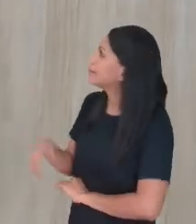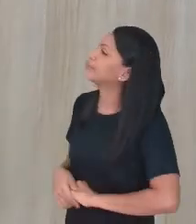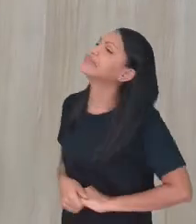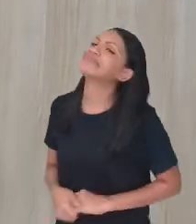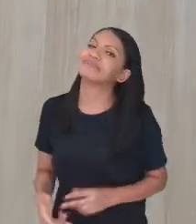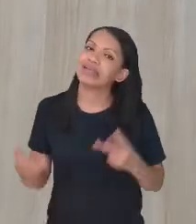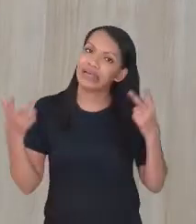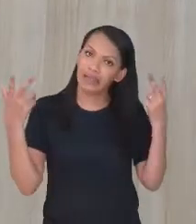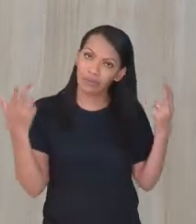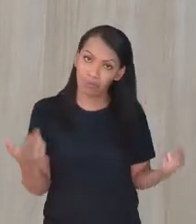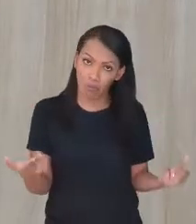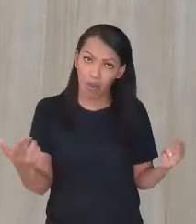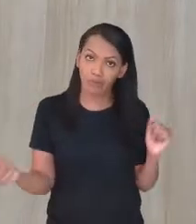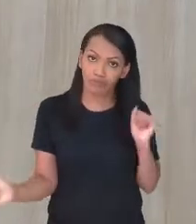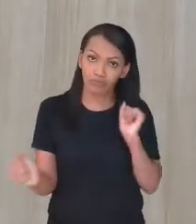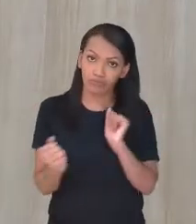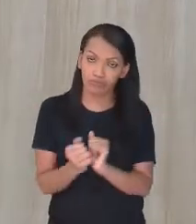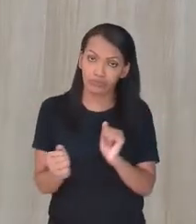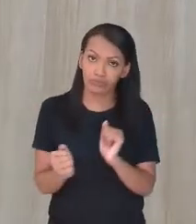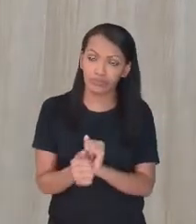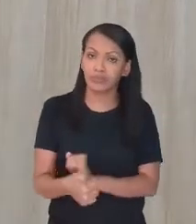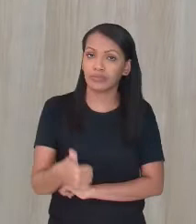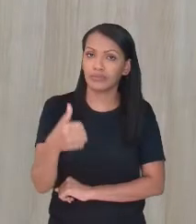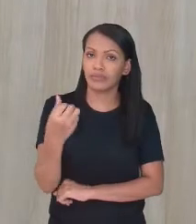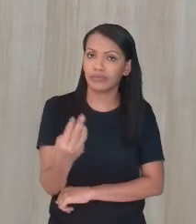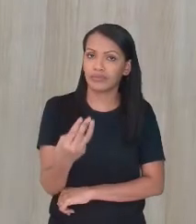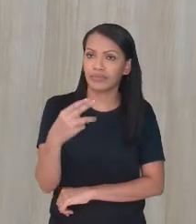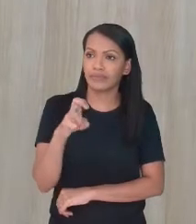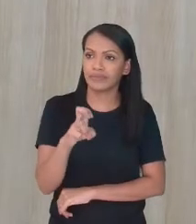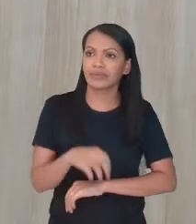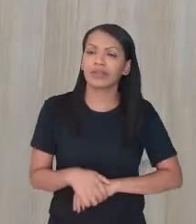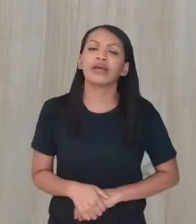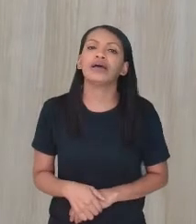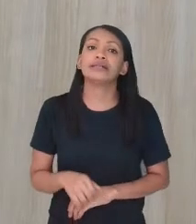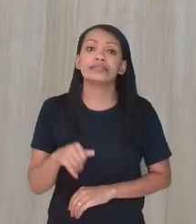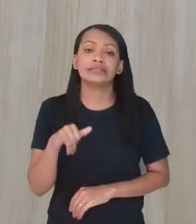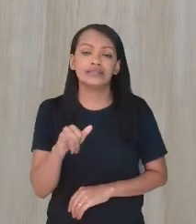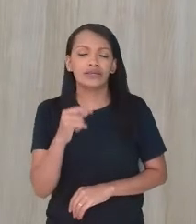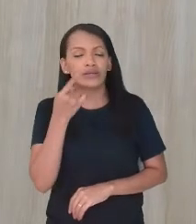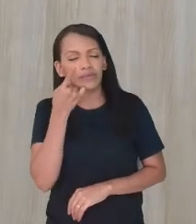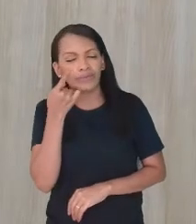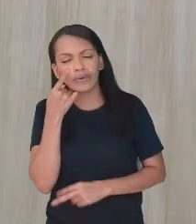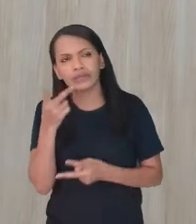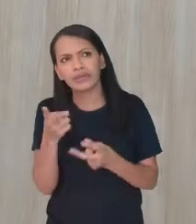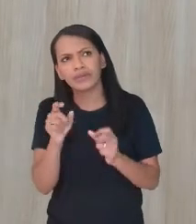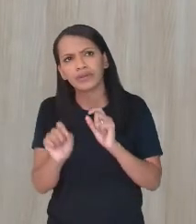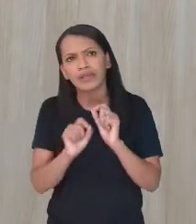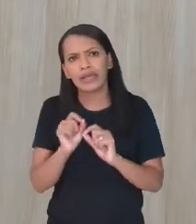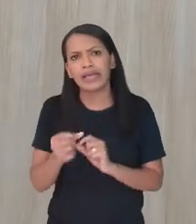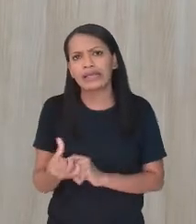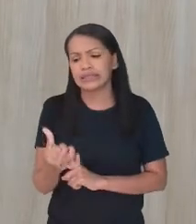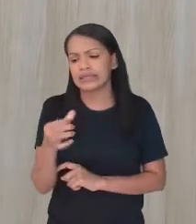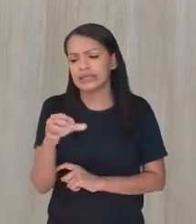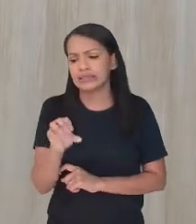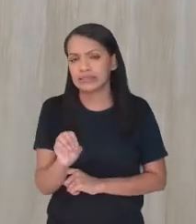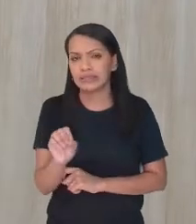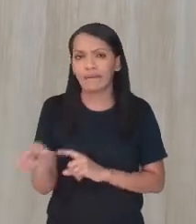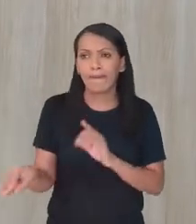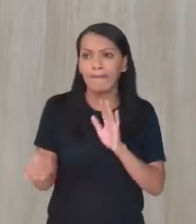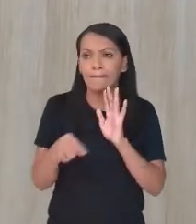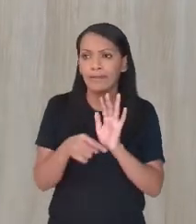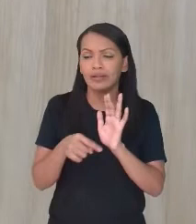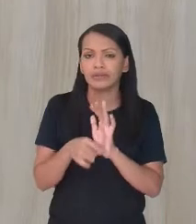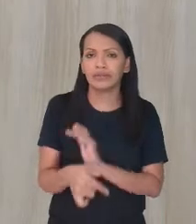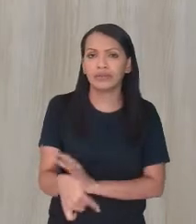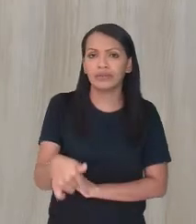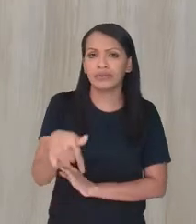dois têm juntos. E pode notar que se eu subtrair 75 por 60, eu encontro como